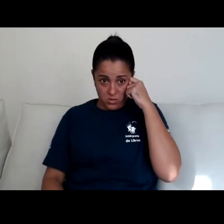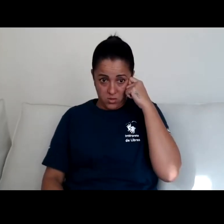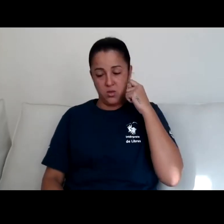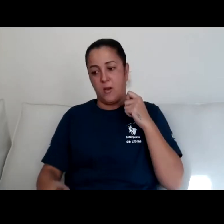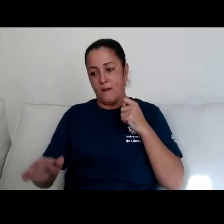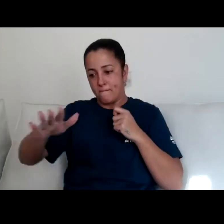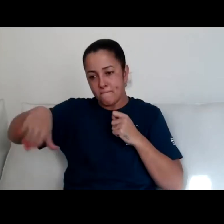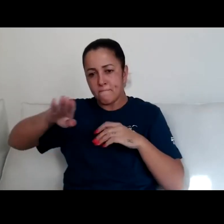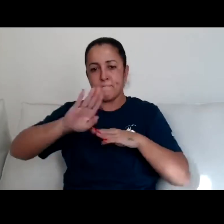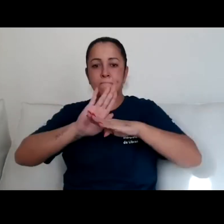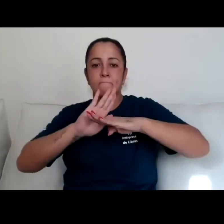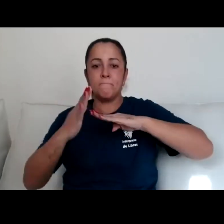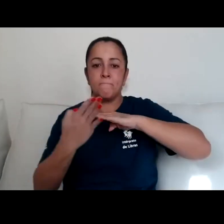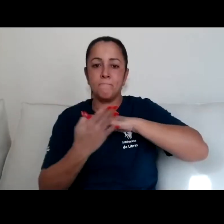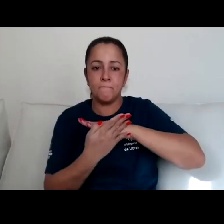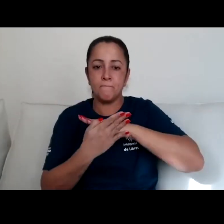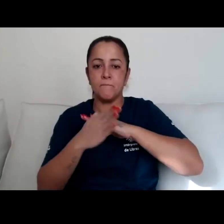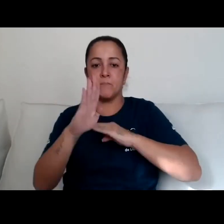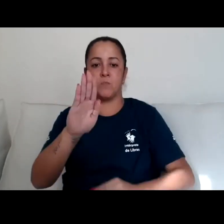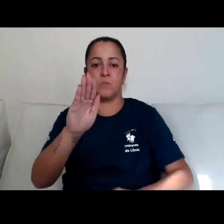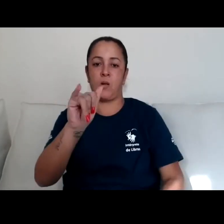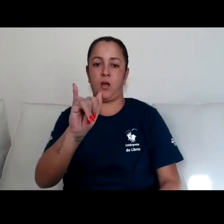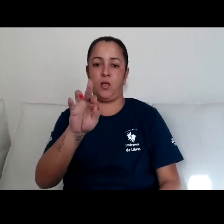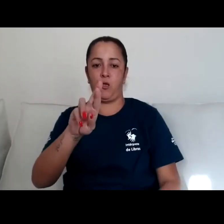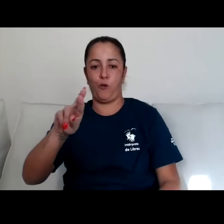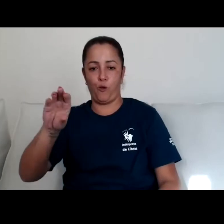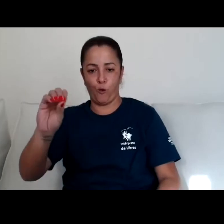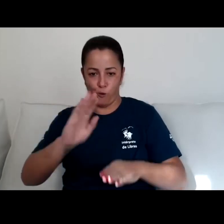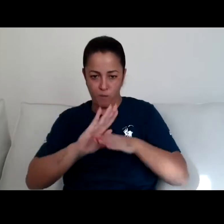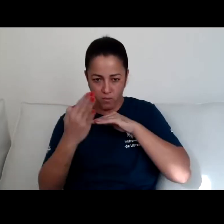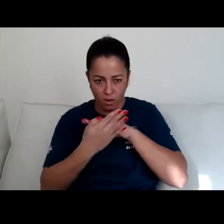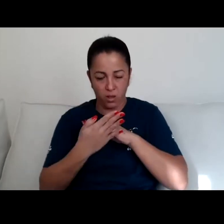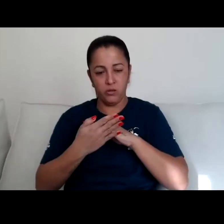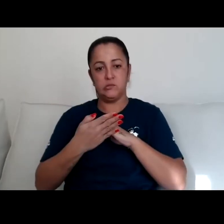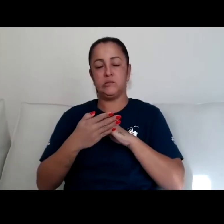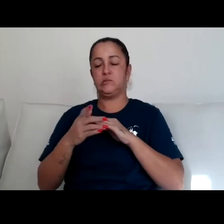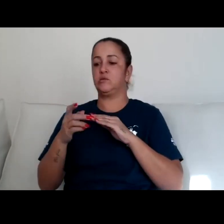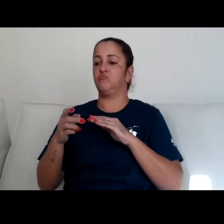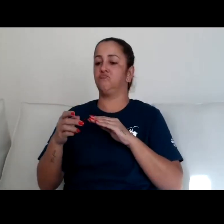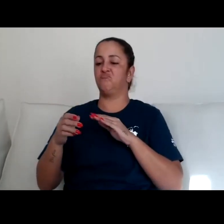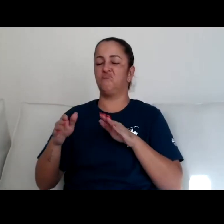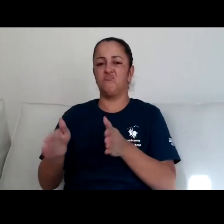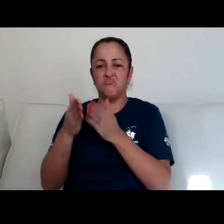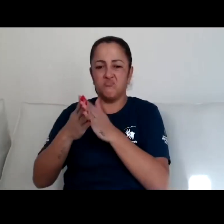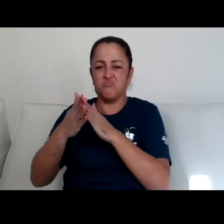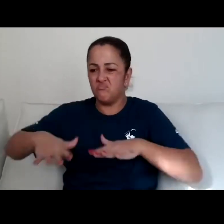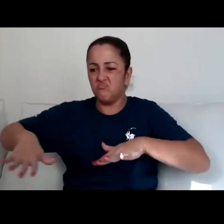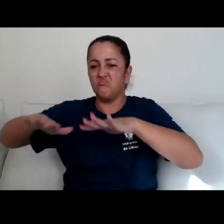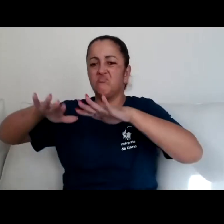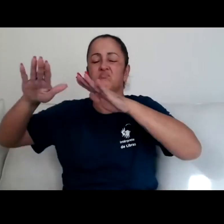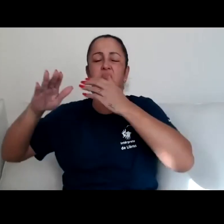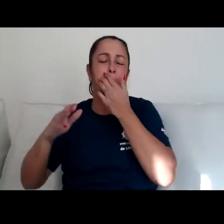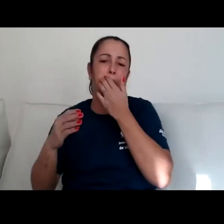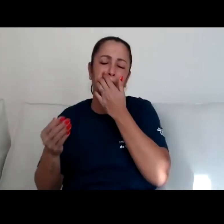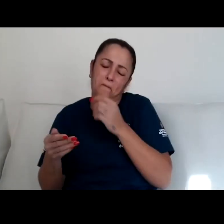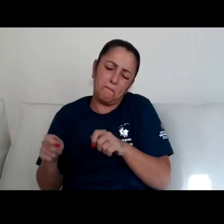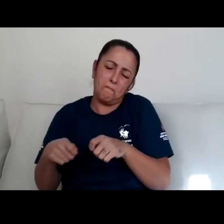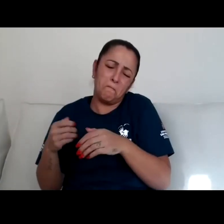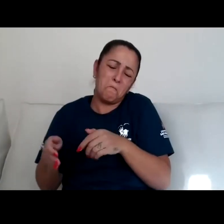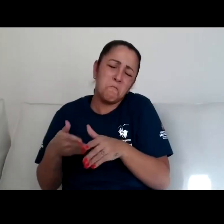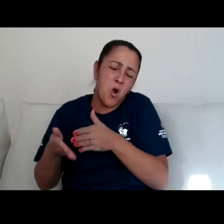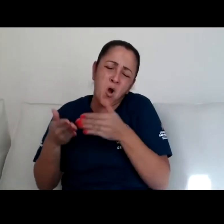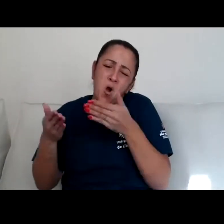de periferia que tem interesse por ler e que quer buscar na leitura, ela só tem o espaço